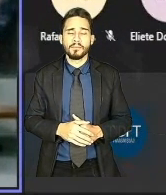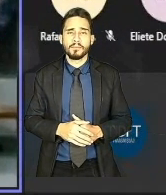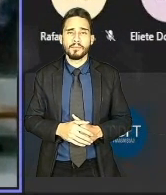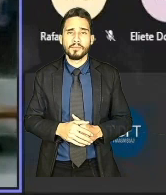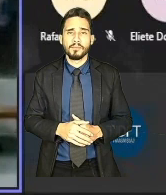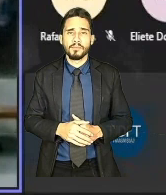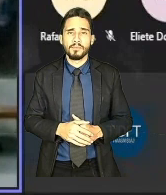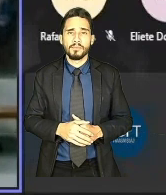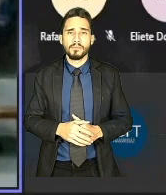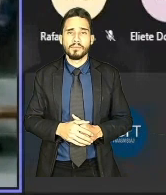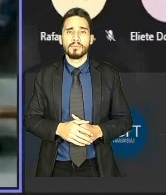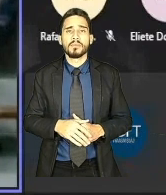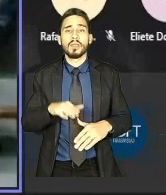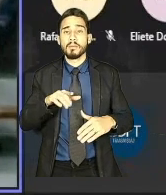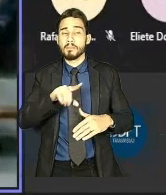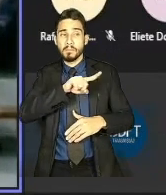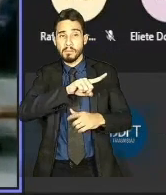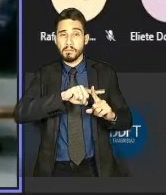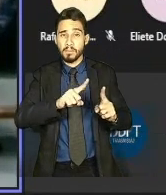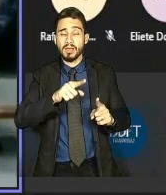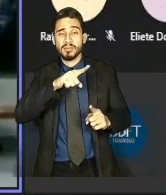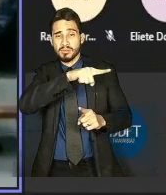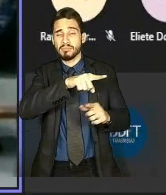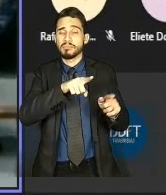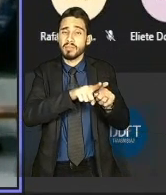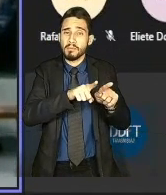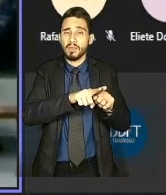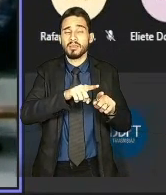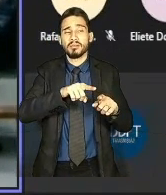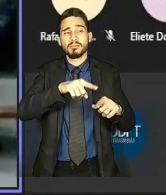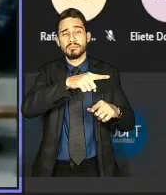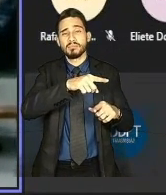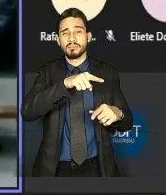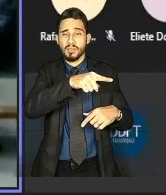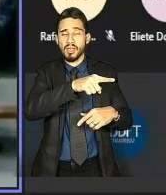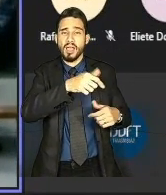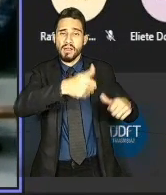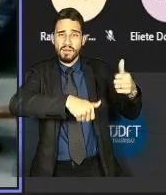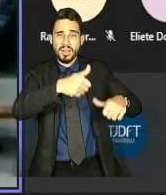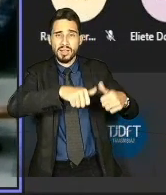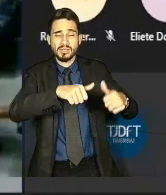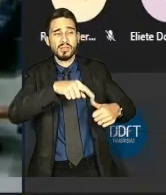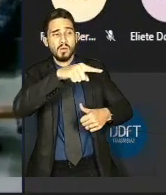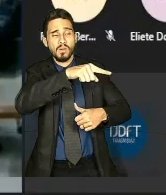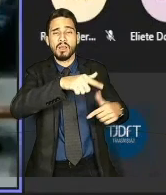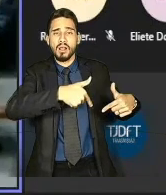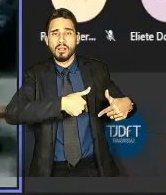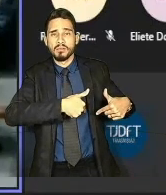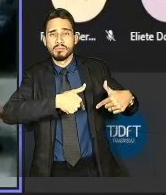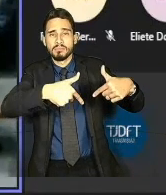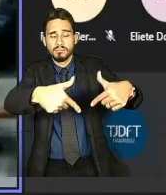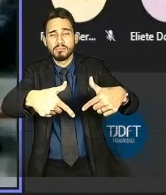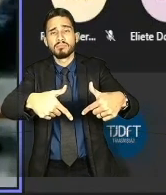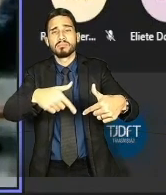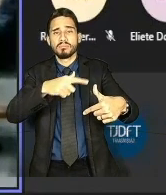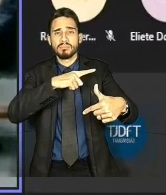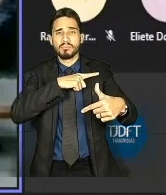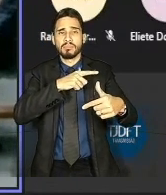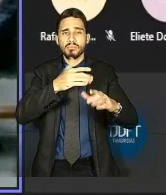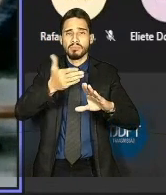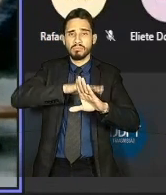componente de violação à boa-fé, seja subjetiva, seja objetiva. Nós temos casos aqui